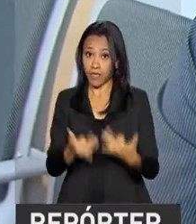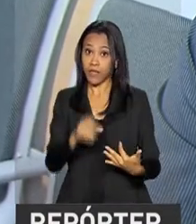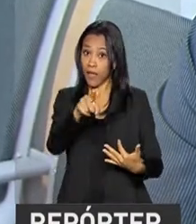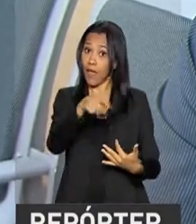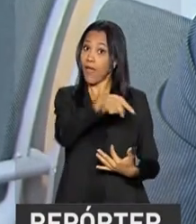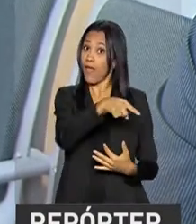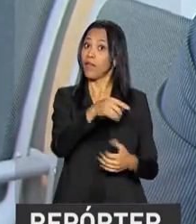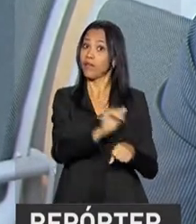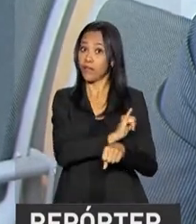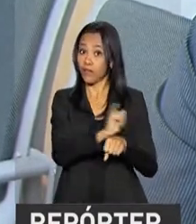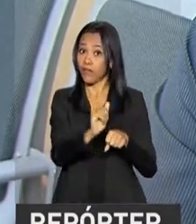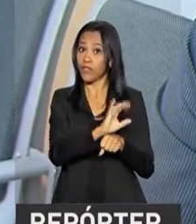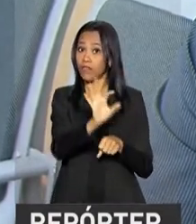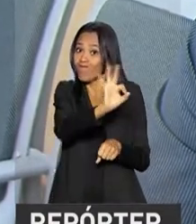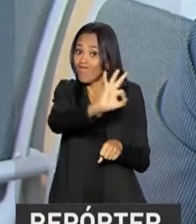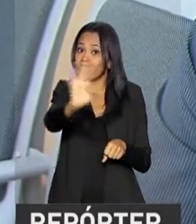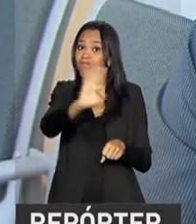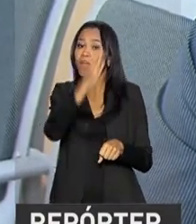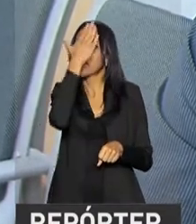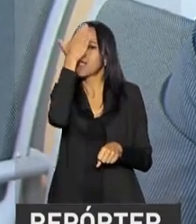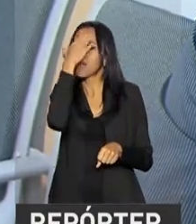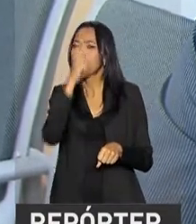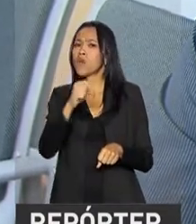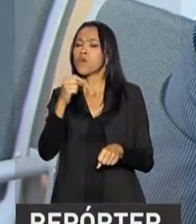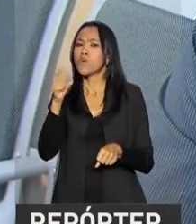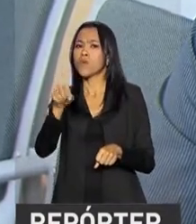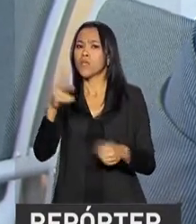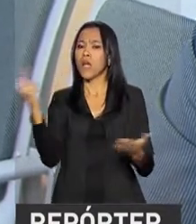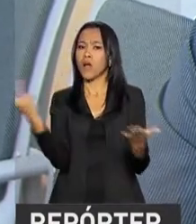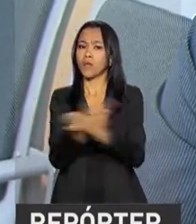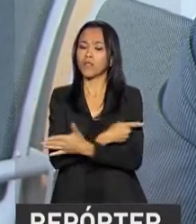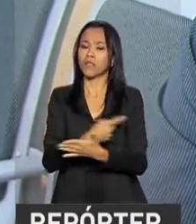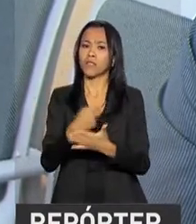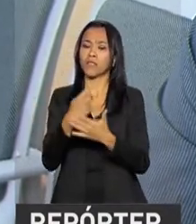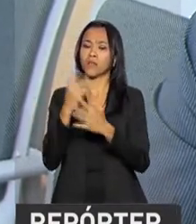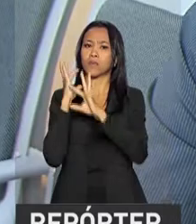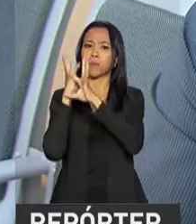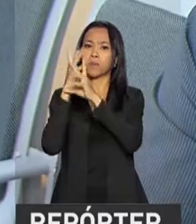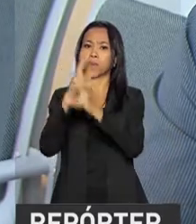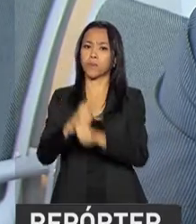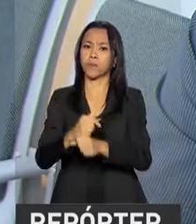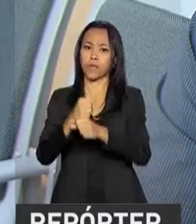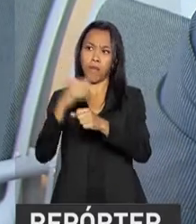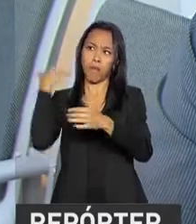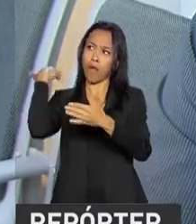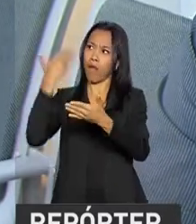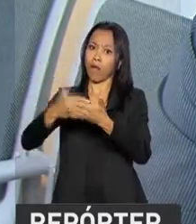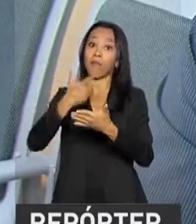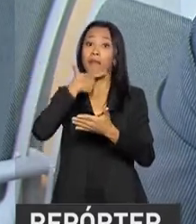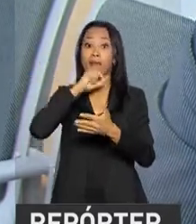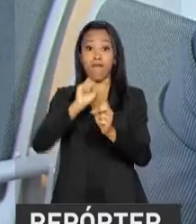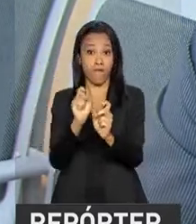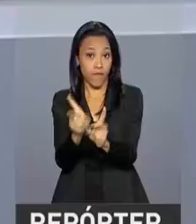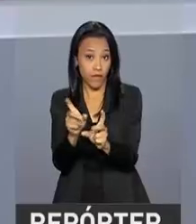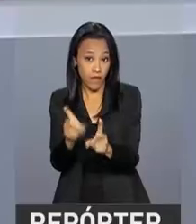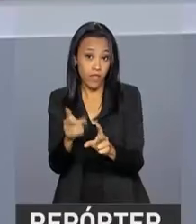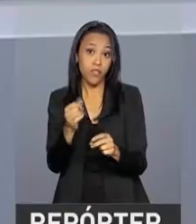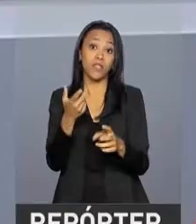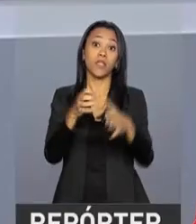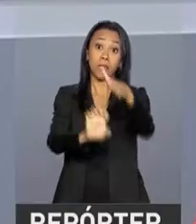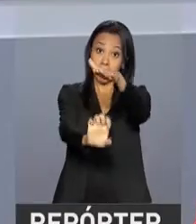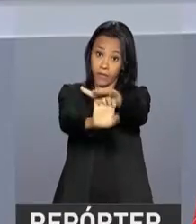é saber do histórico de tanto de quem vende de duto de conta da marca nem que você compra